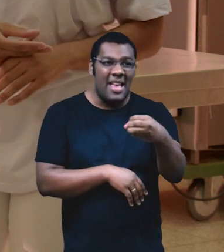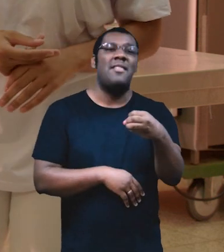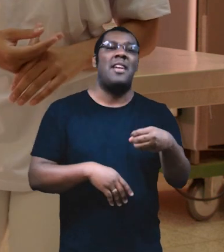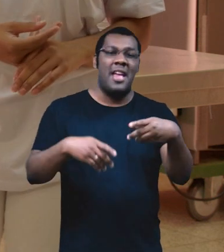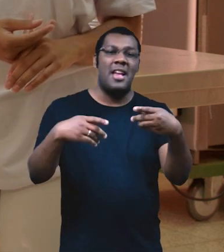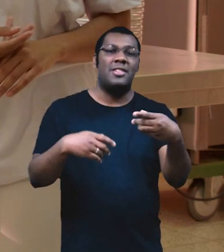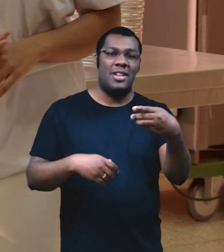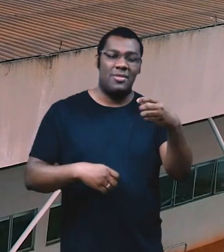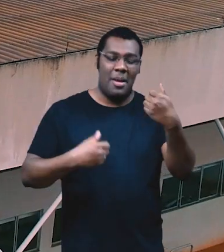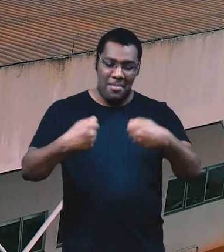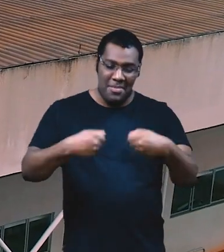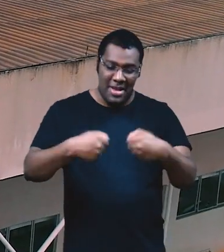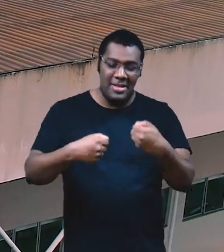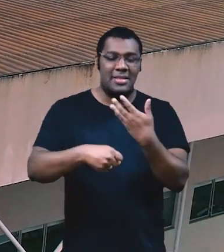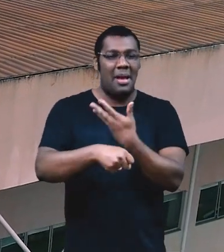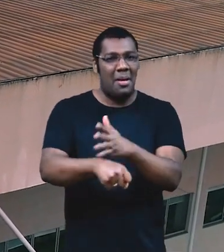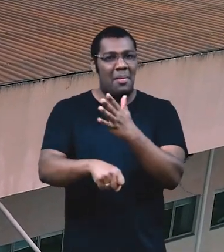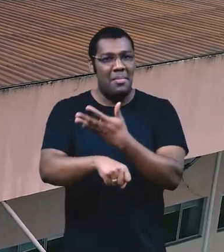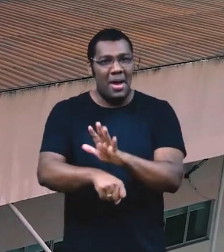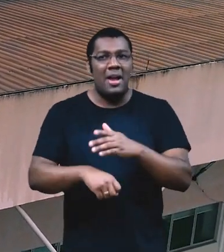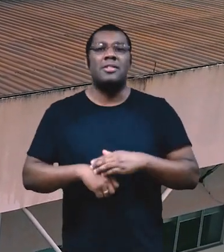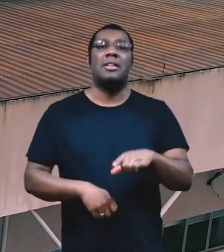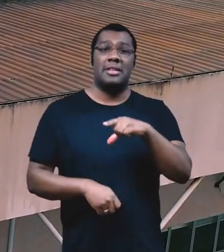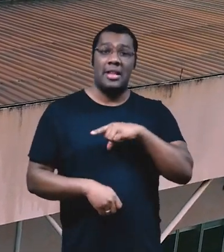aspectos tecnológicos por trás.